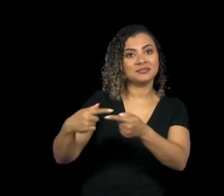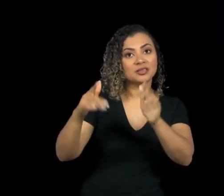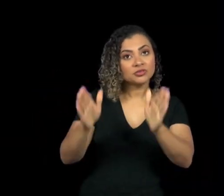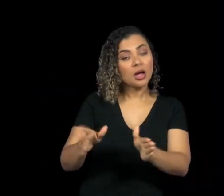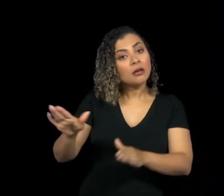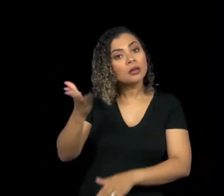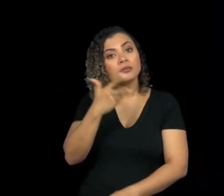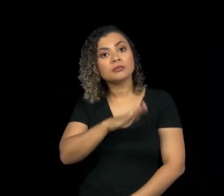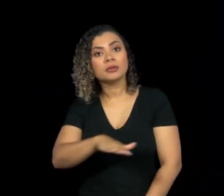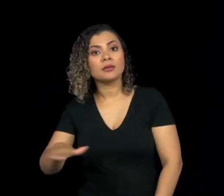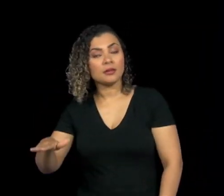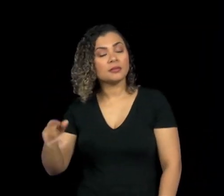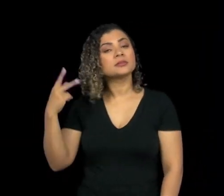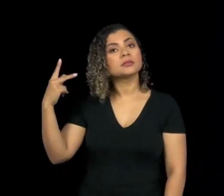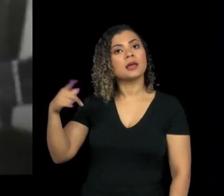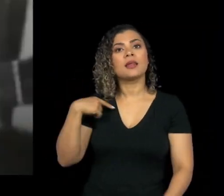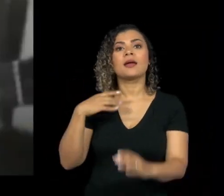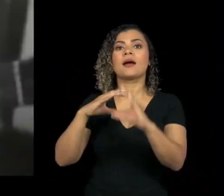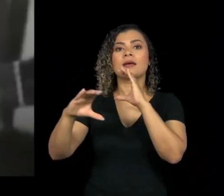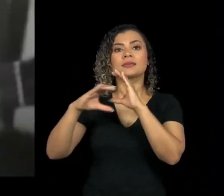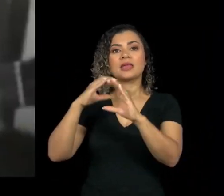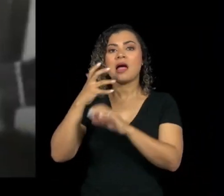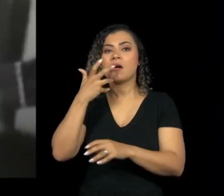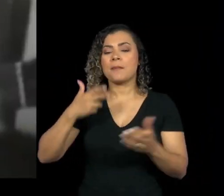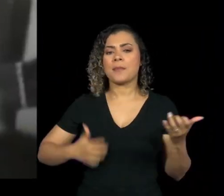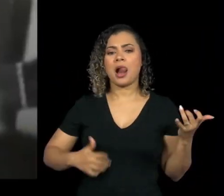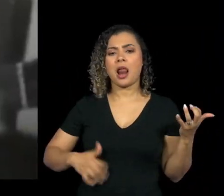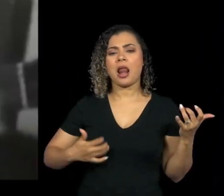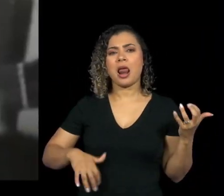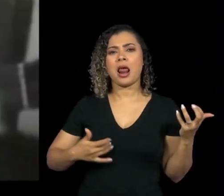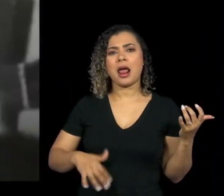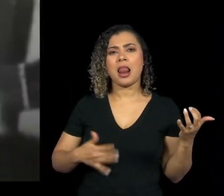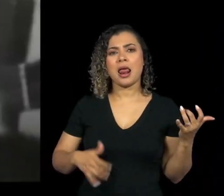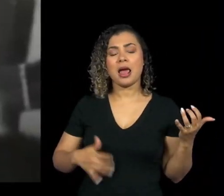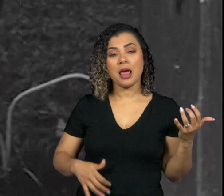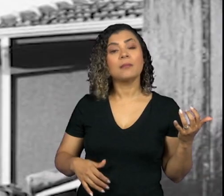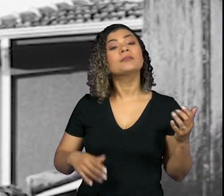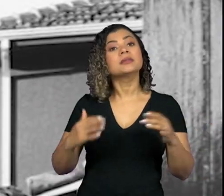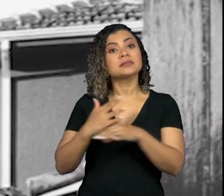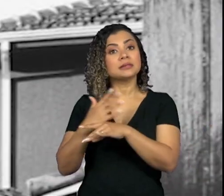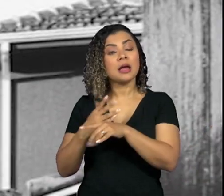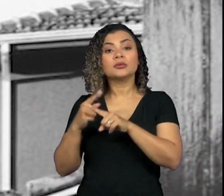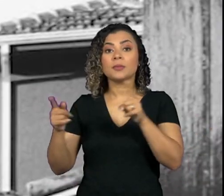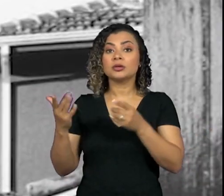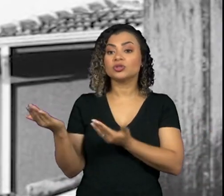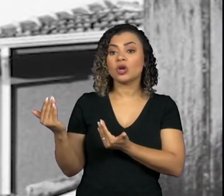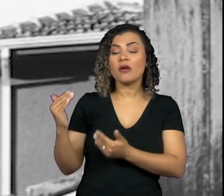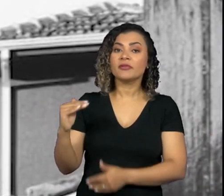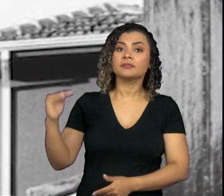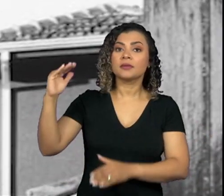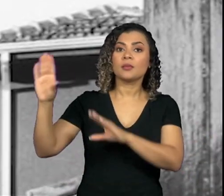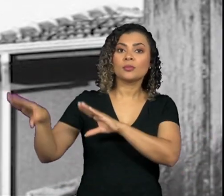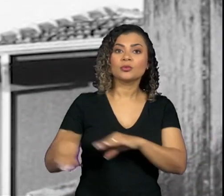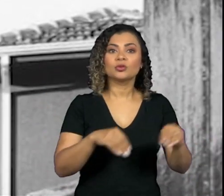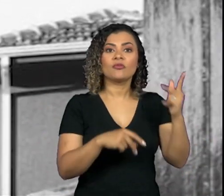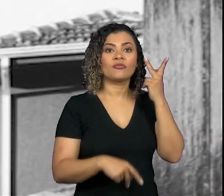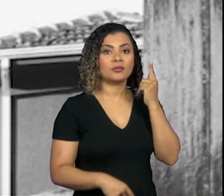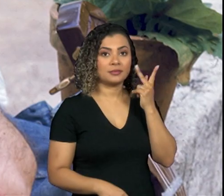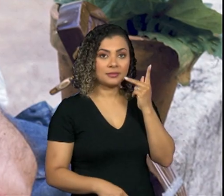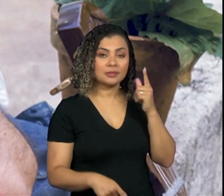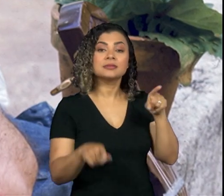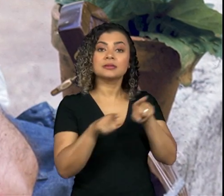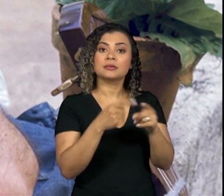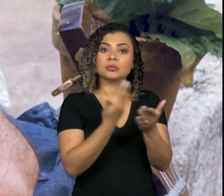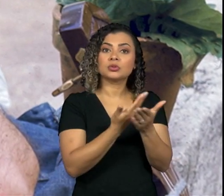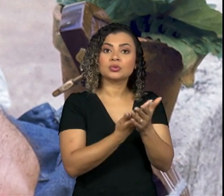Ainda criança, cantava e fazia repentes em feiras livres da cidade. Na juventude, mudou-se para Fortaleza, onde